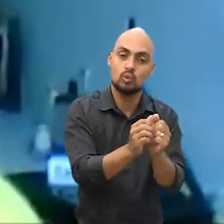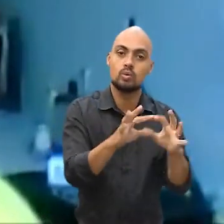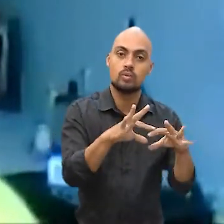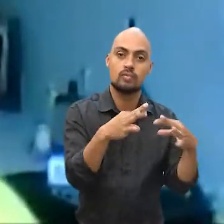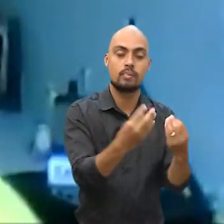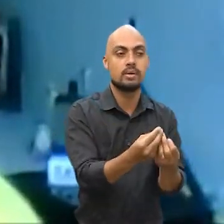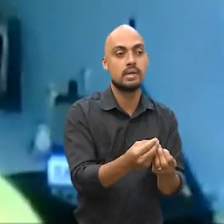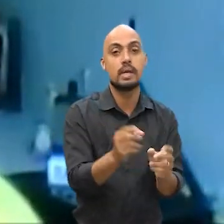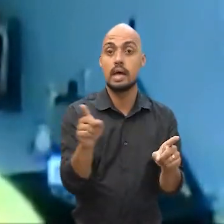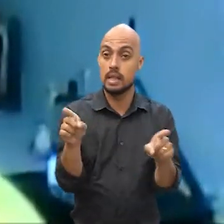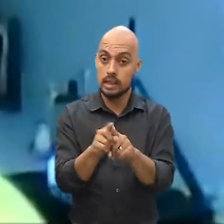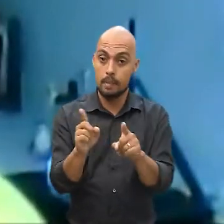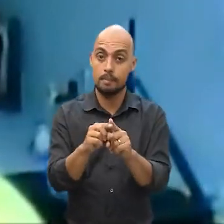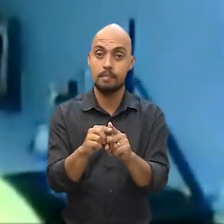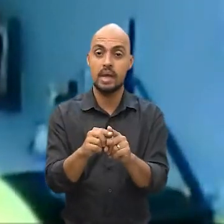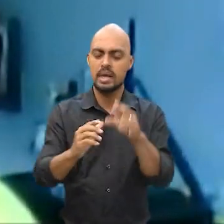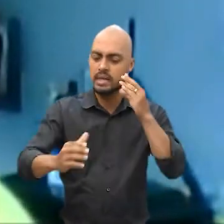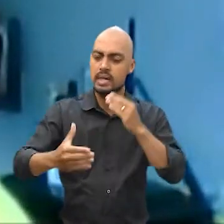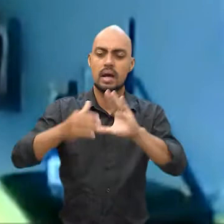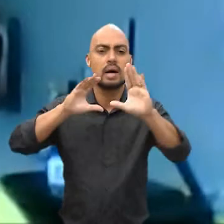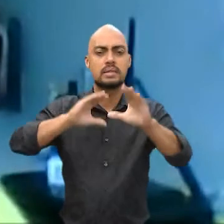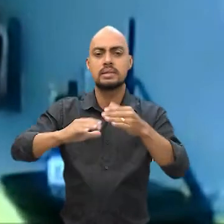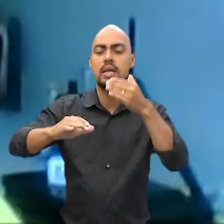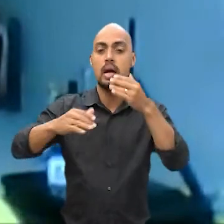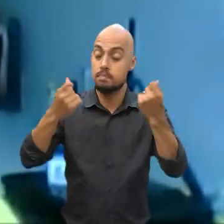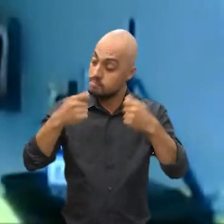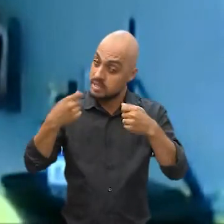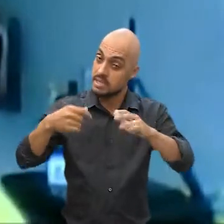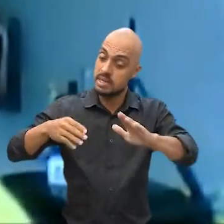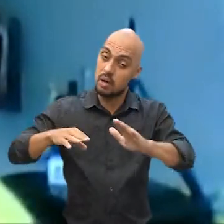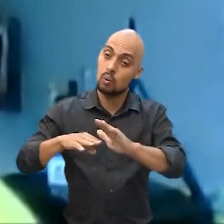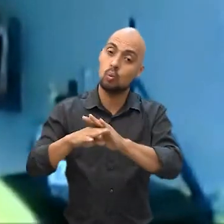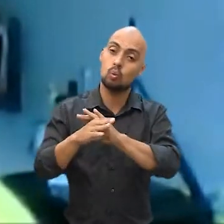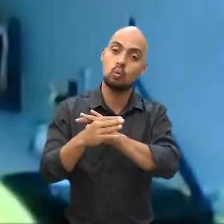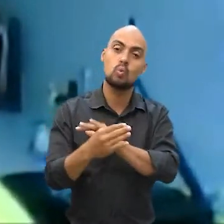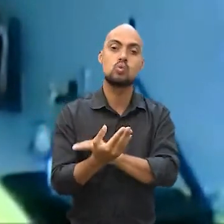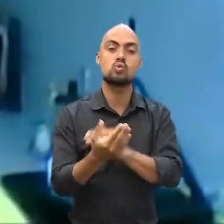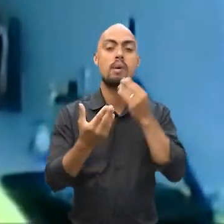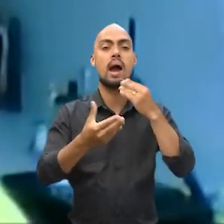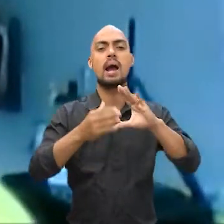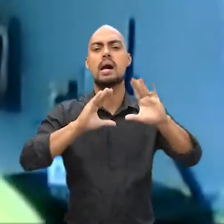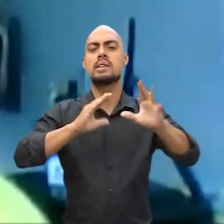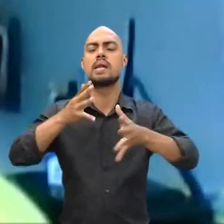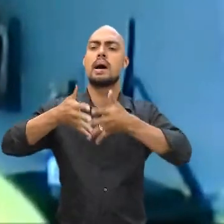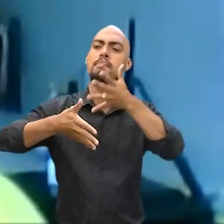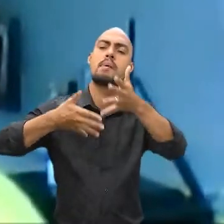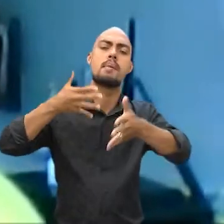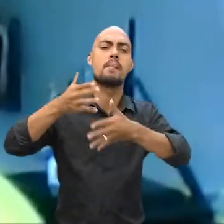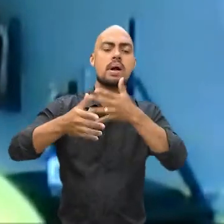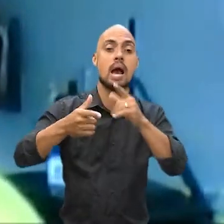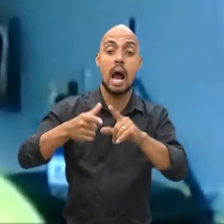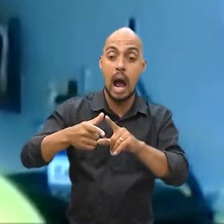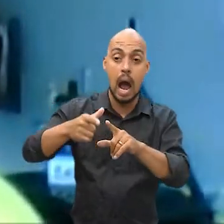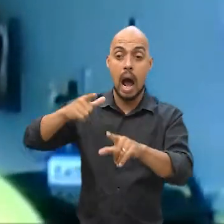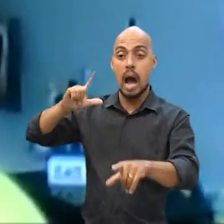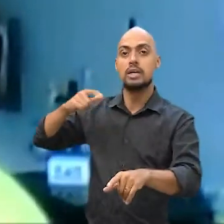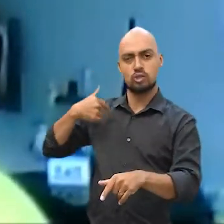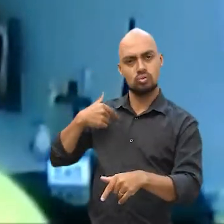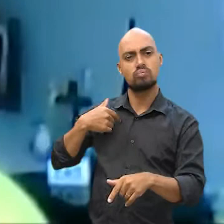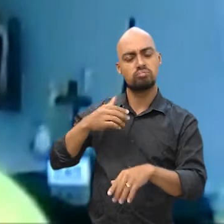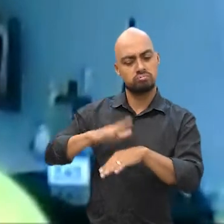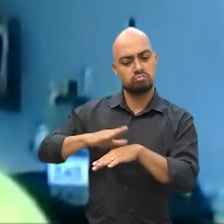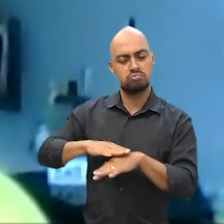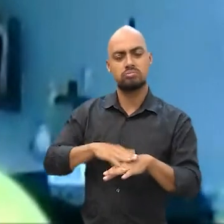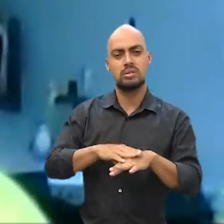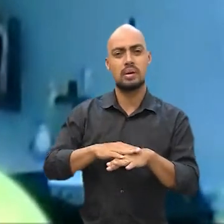cantar, né? De cantar, passar esse hábito de ouvir músicas e cantarolar, quanto que é importante, coisas que nós fazíamos muito na infância e foi